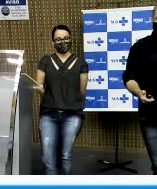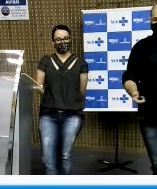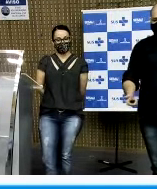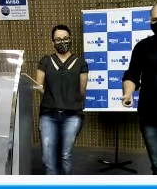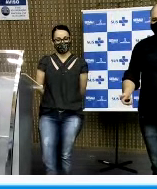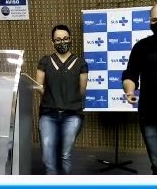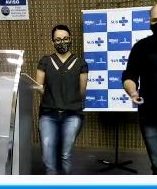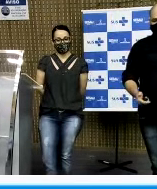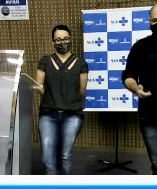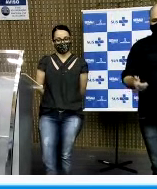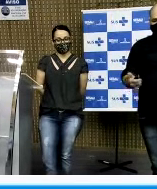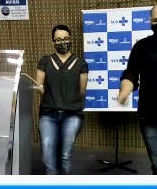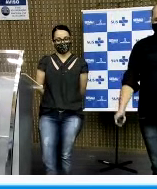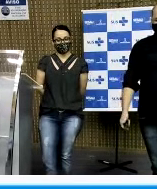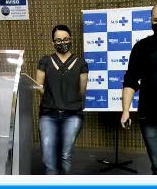dados, tá?